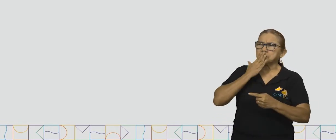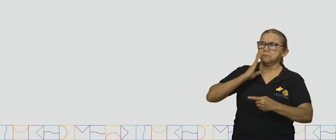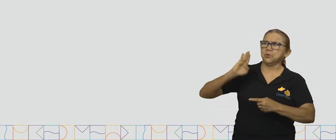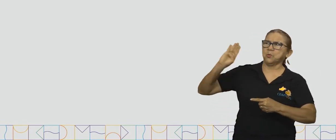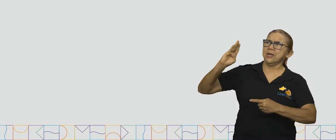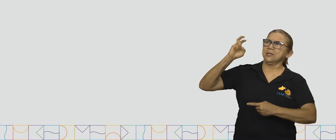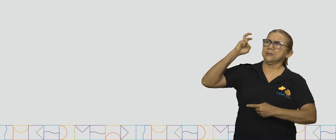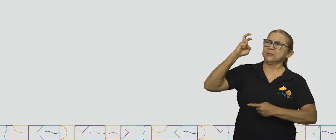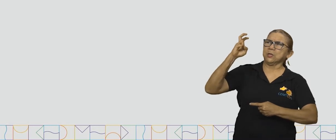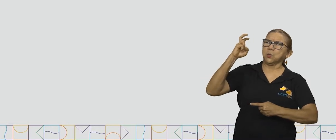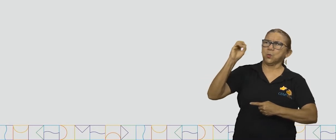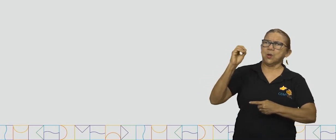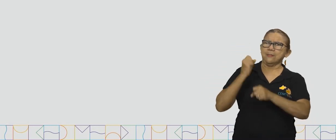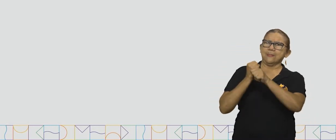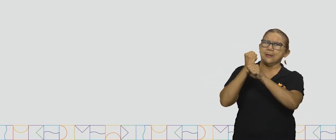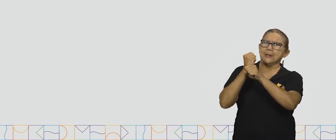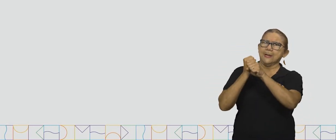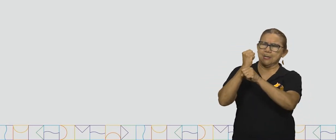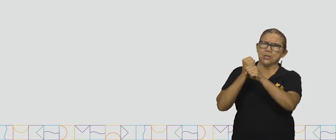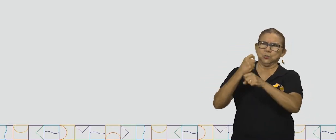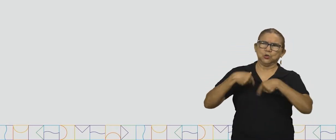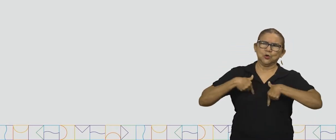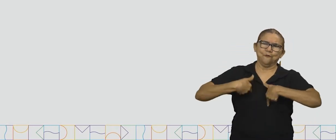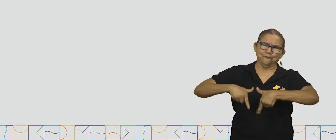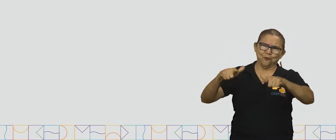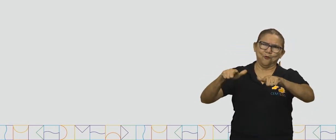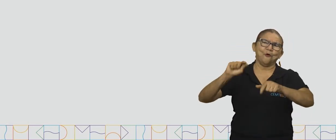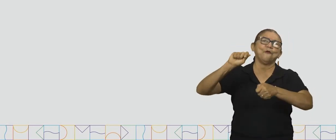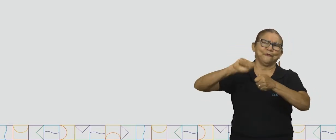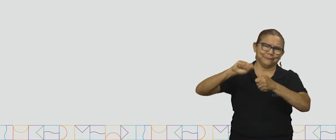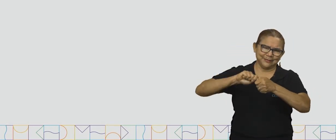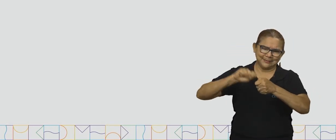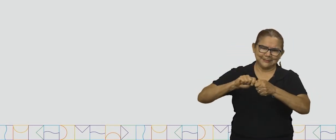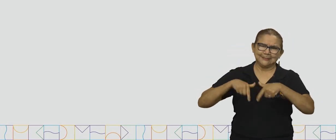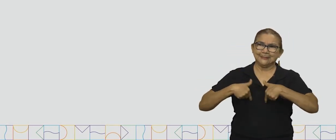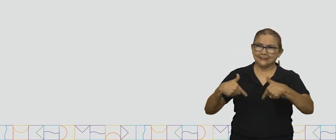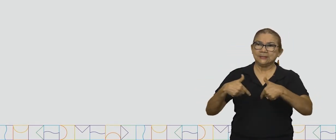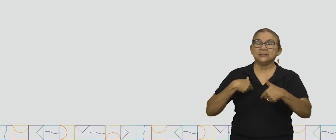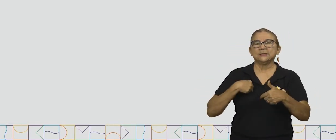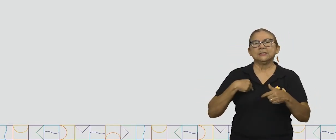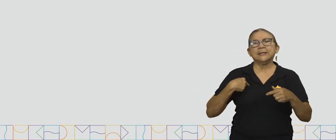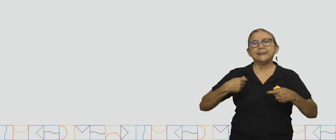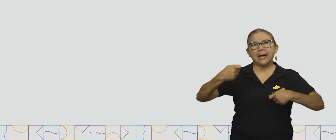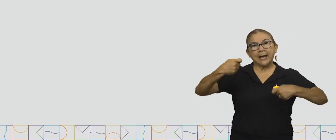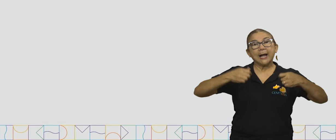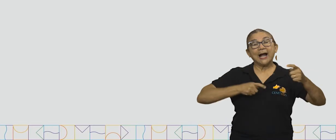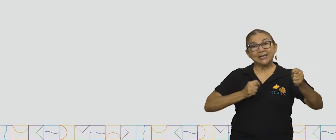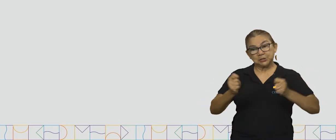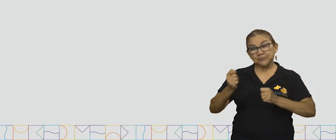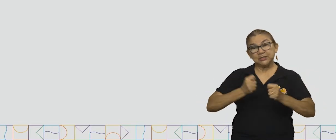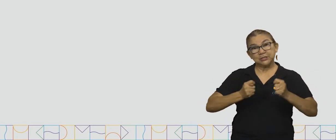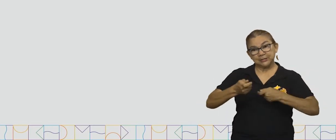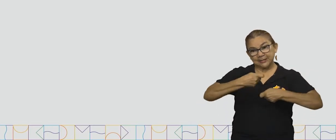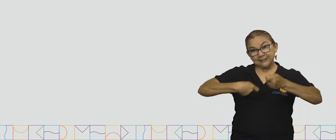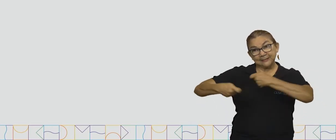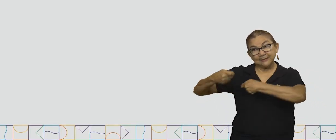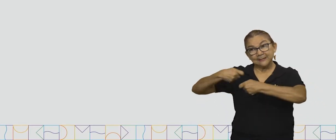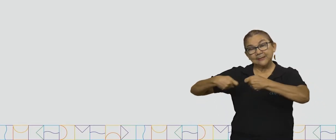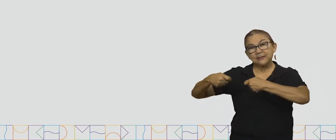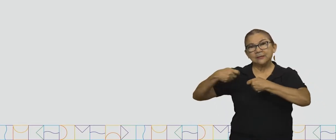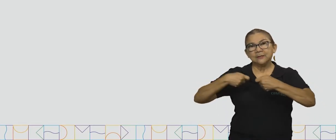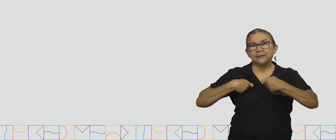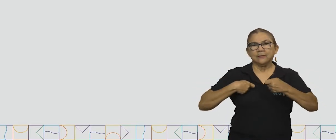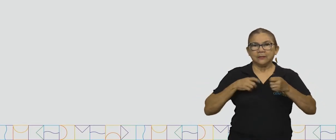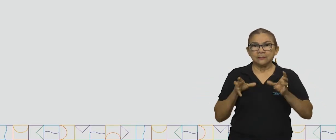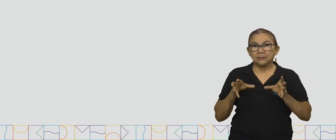50 anos de progresso em 5 anos de governo. Sua administração foi marcada por obras de grande repercussão, entre